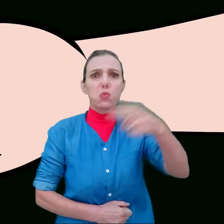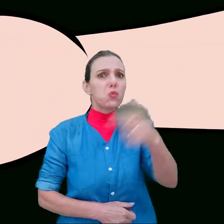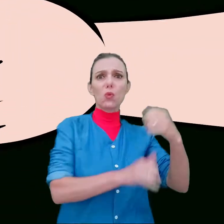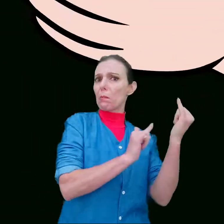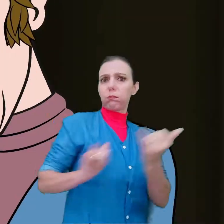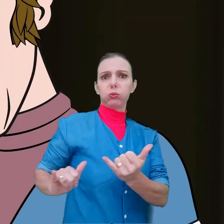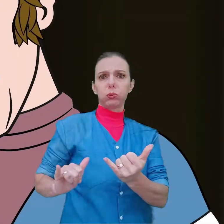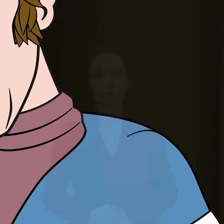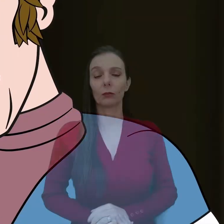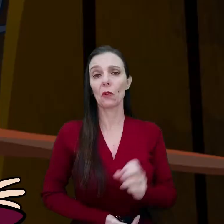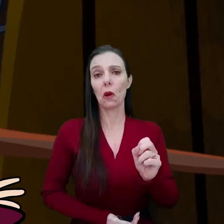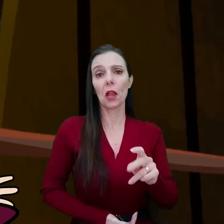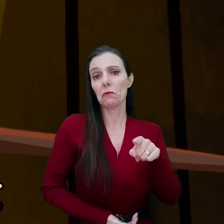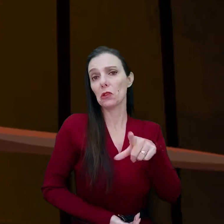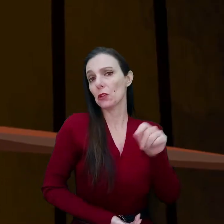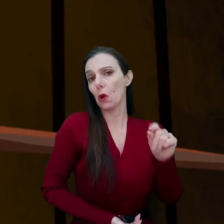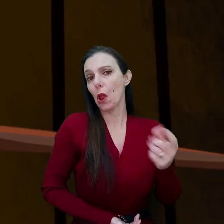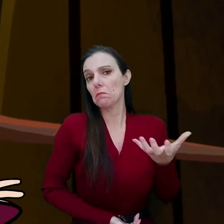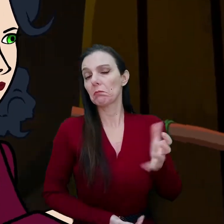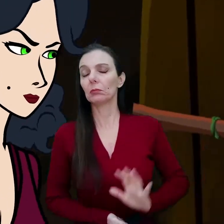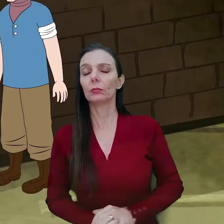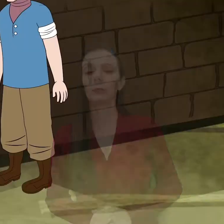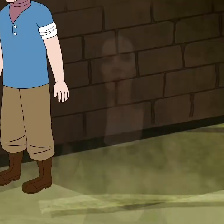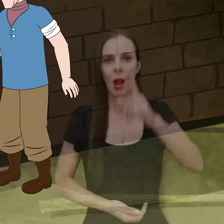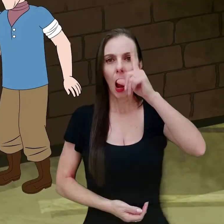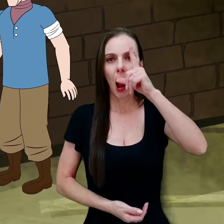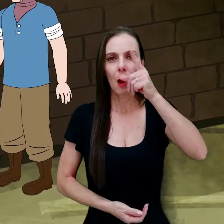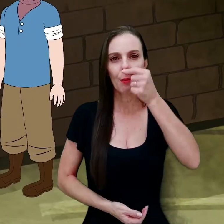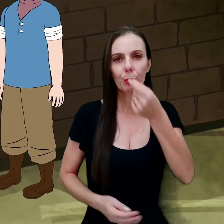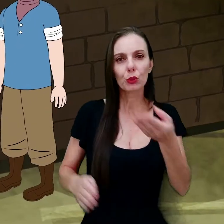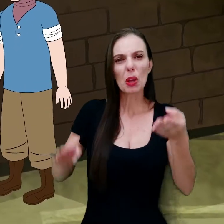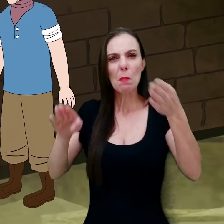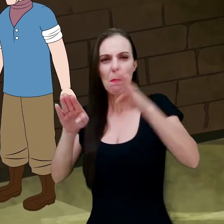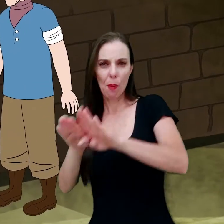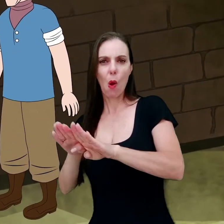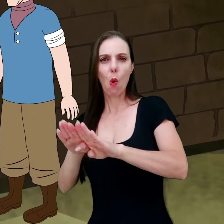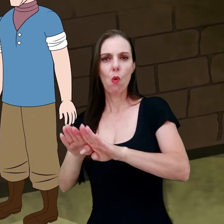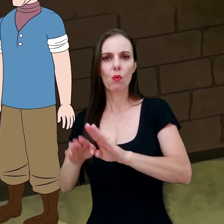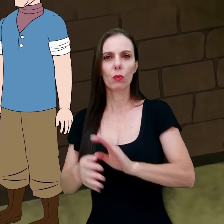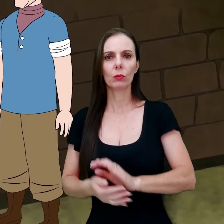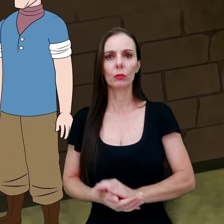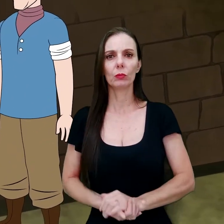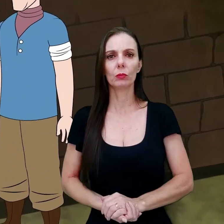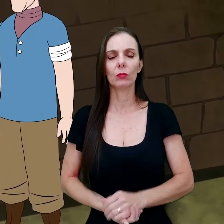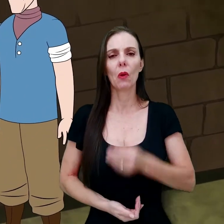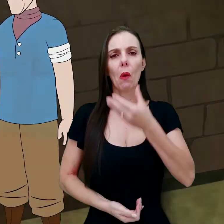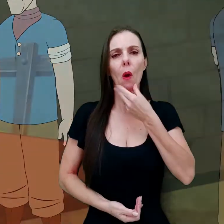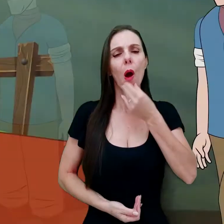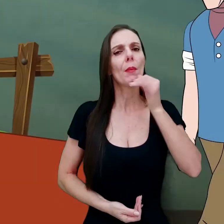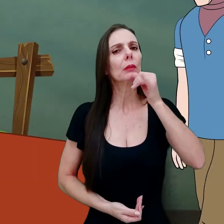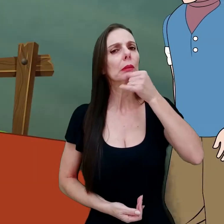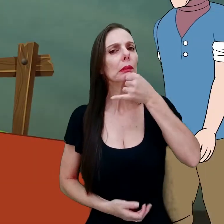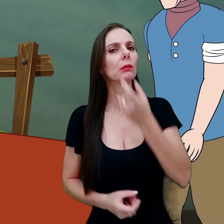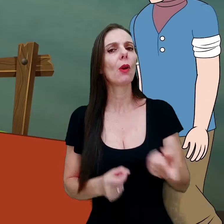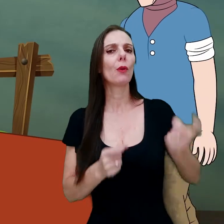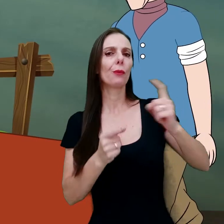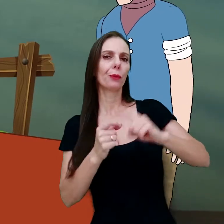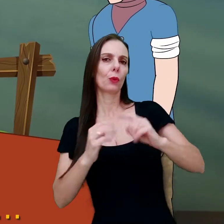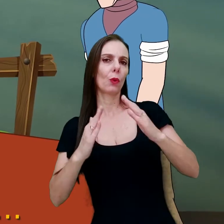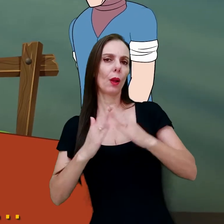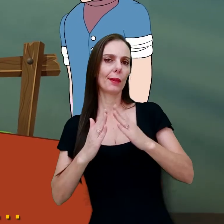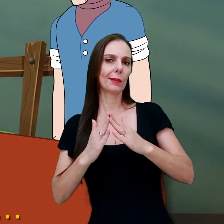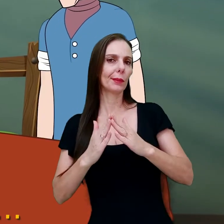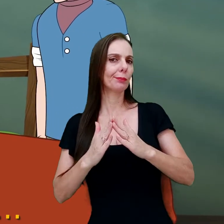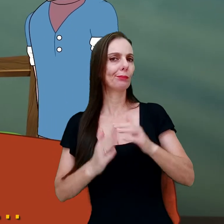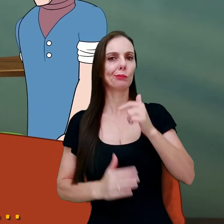poder aceitar isso. Como quiser. E a bruxa fechou a porta na cara dele. E muito triste,